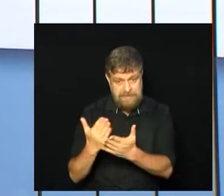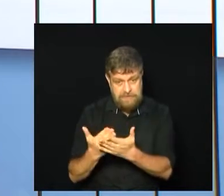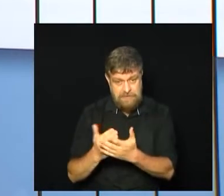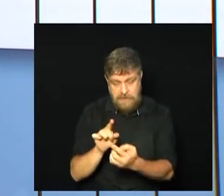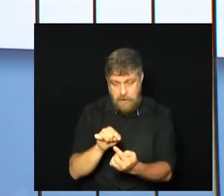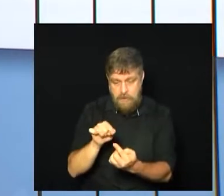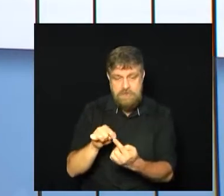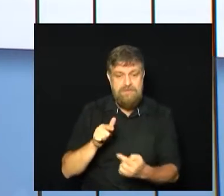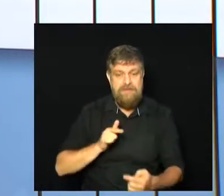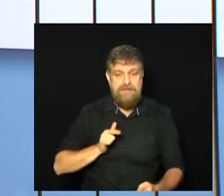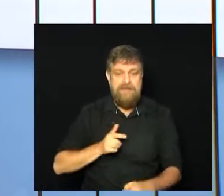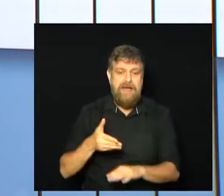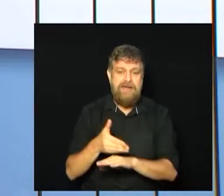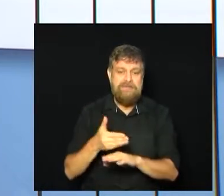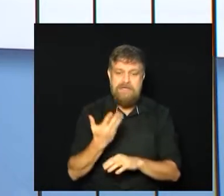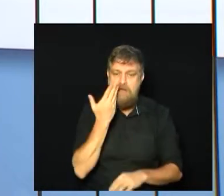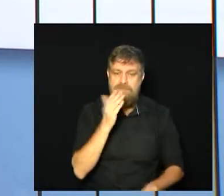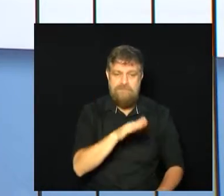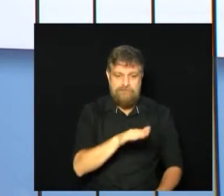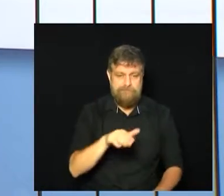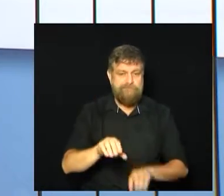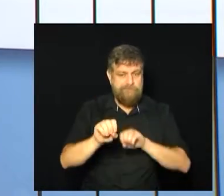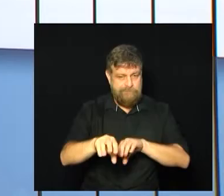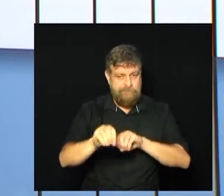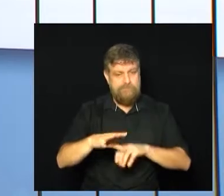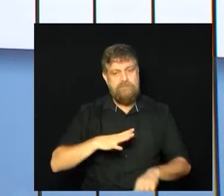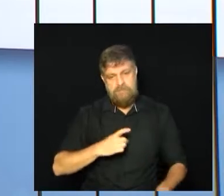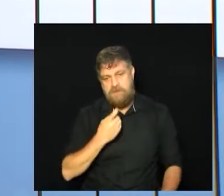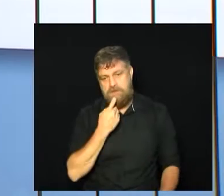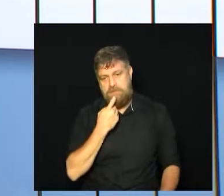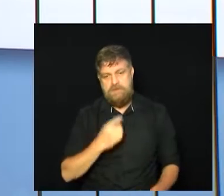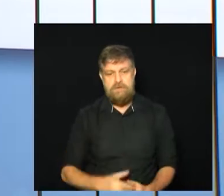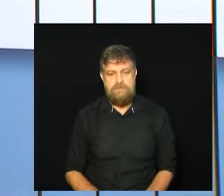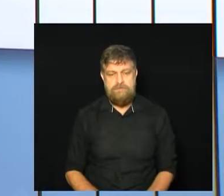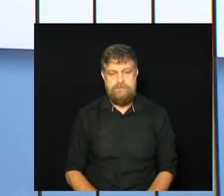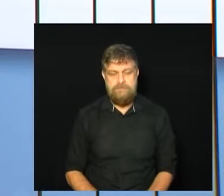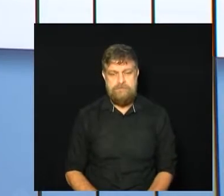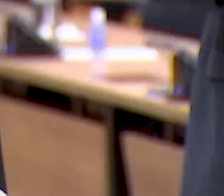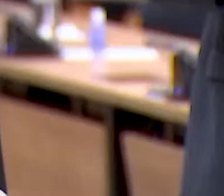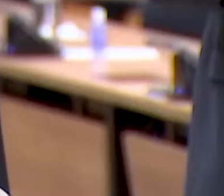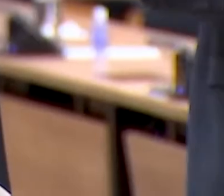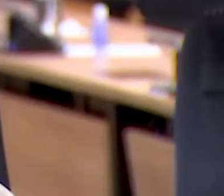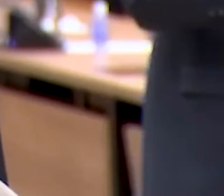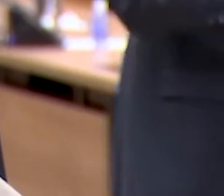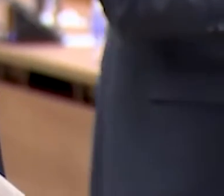facilitar o acesso à educação de crianças aqui da cidade de Campinas.